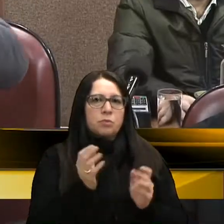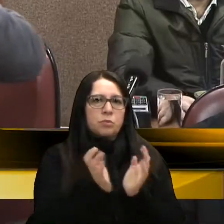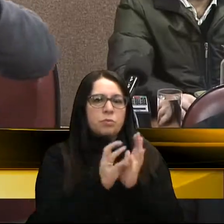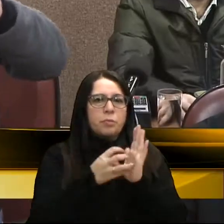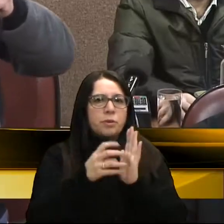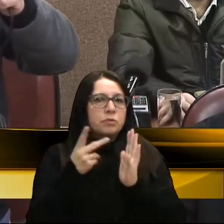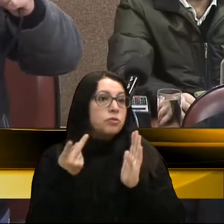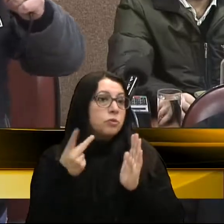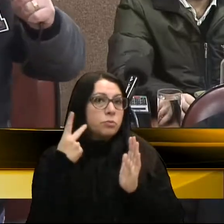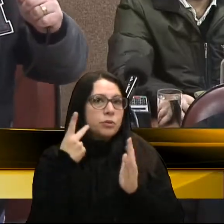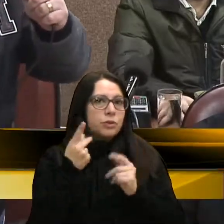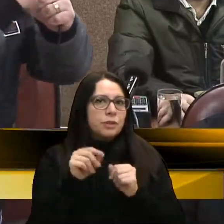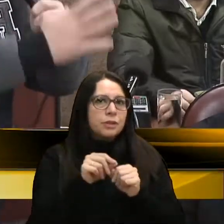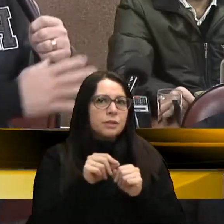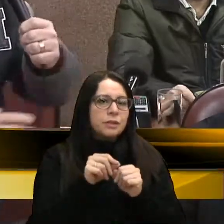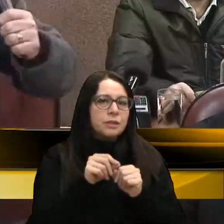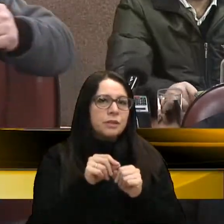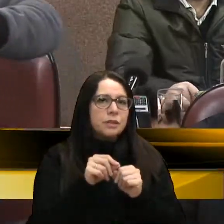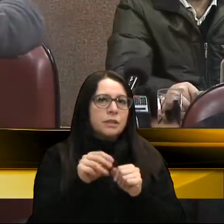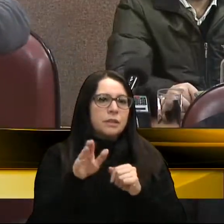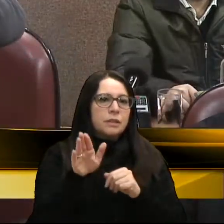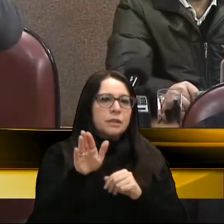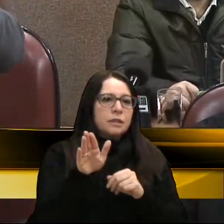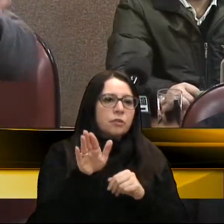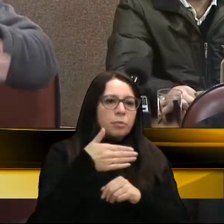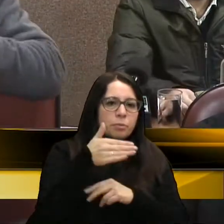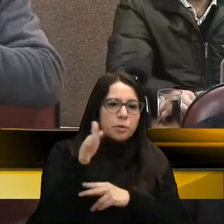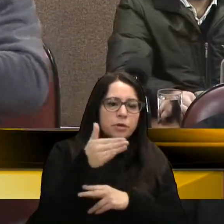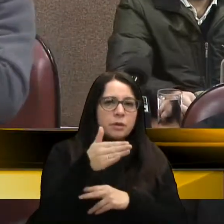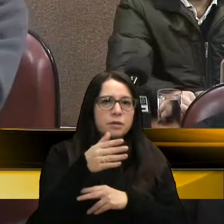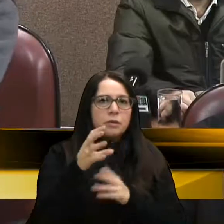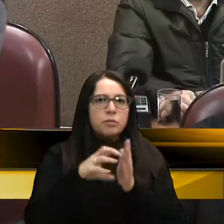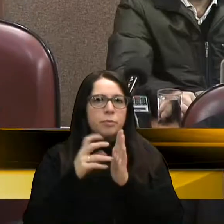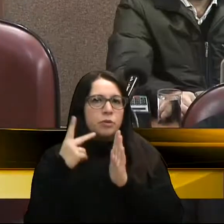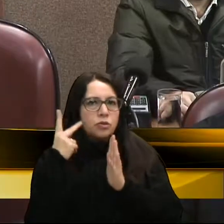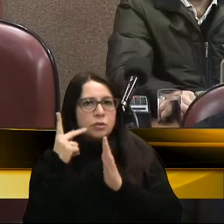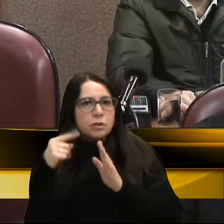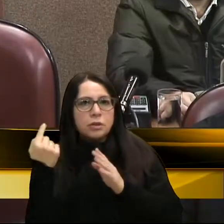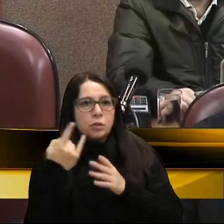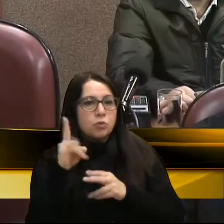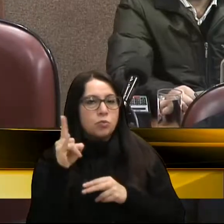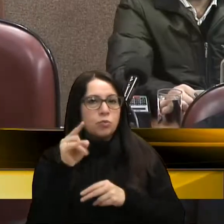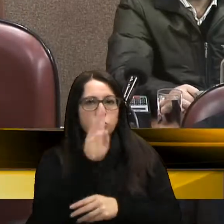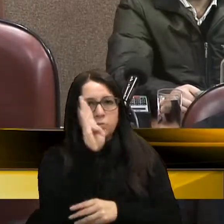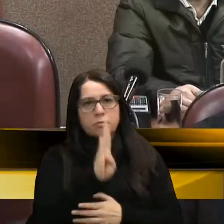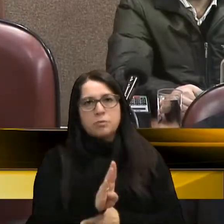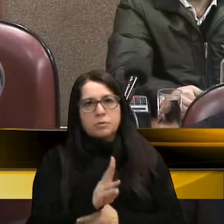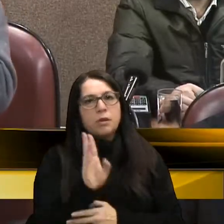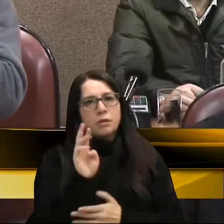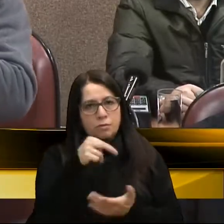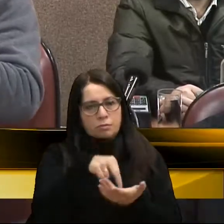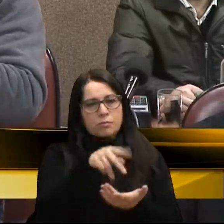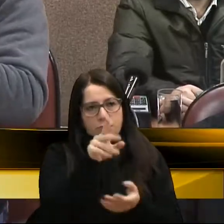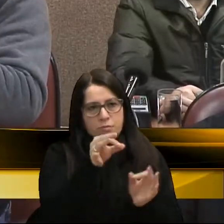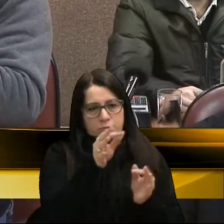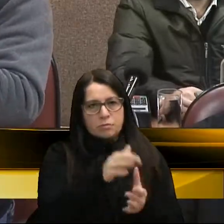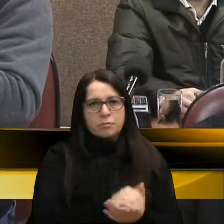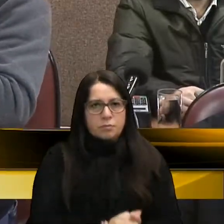preferem bandeiras de partido, bandeiras de outras cores, e em último lugar a bandeira do Brasil. Realmente eu concordo com o